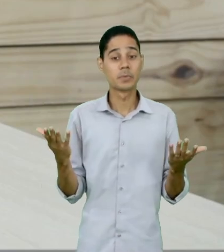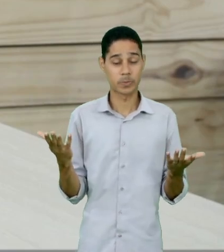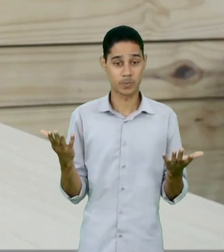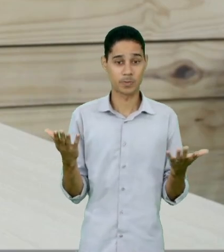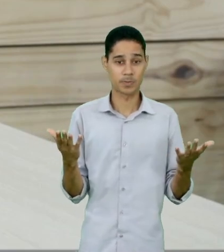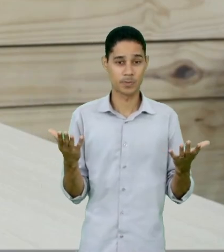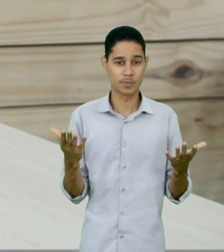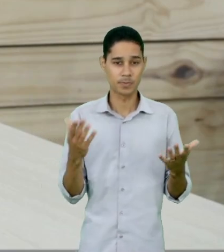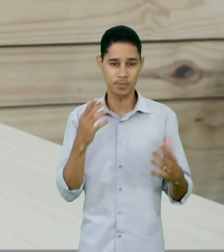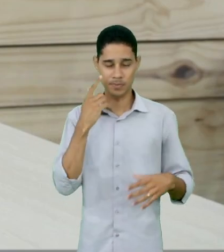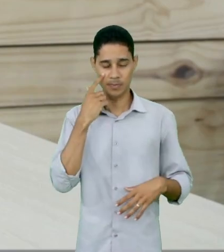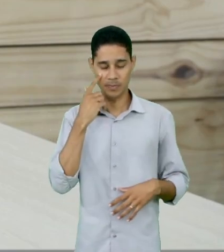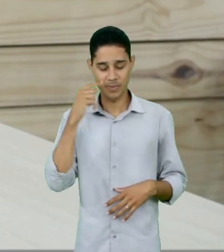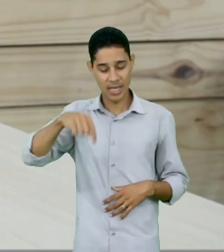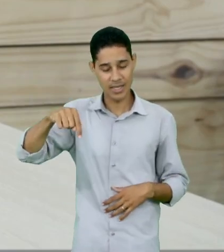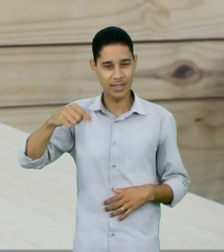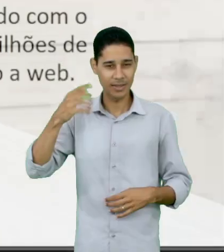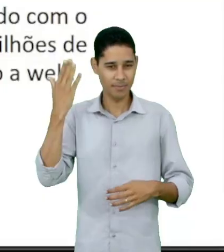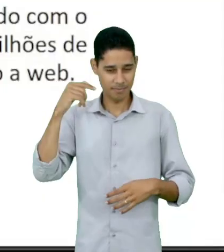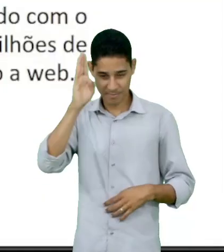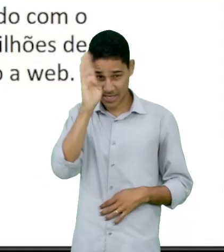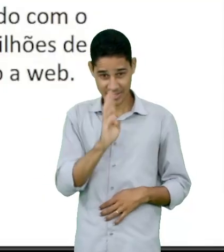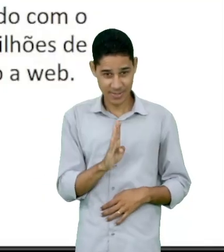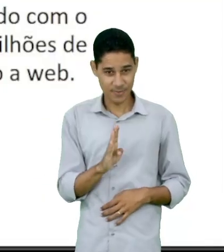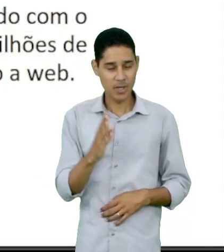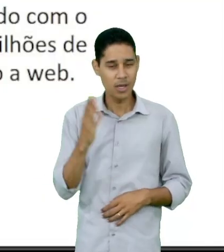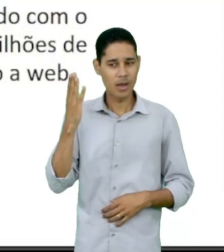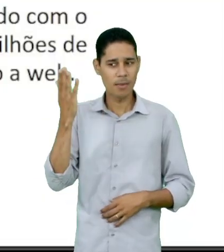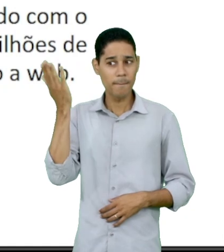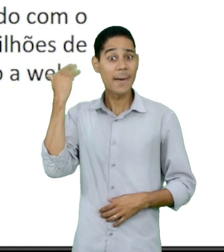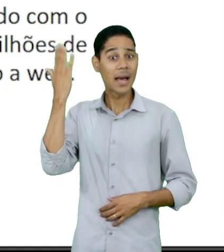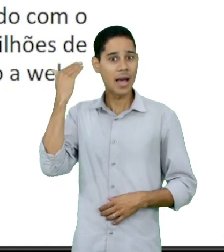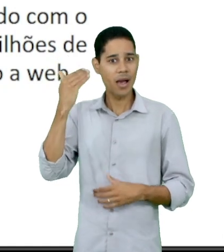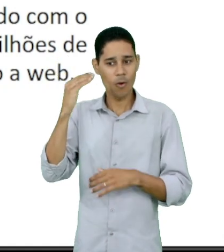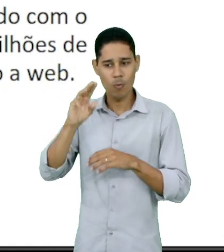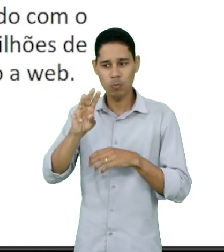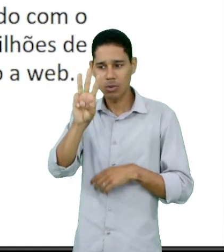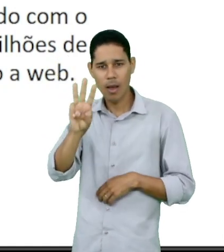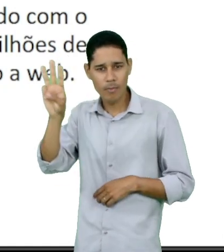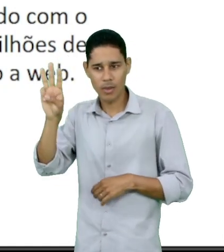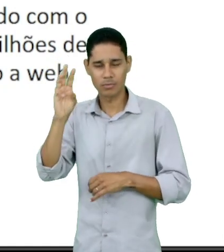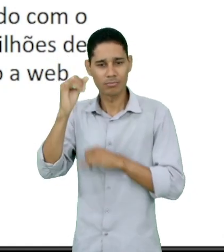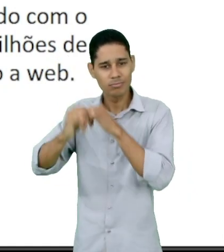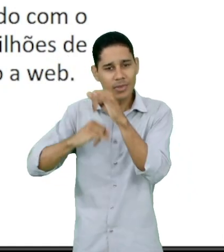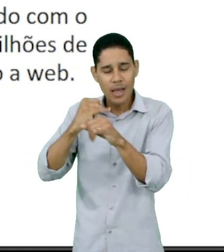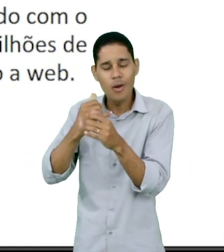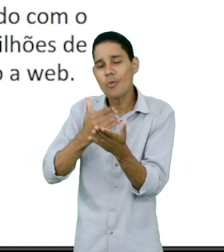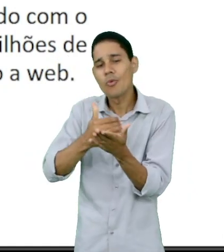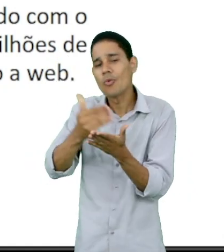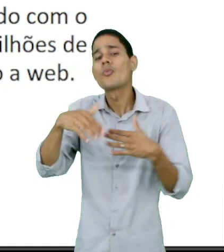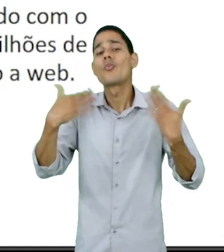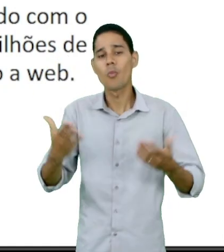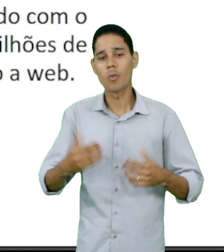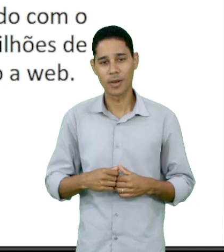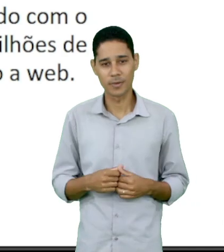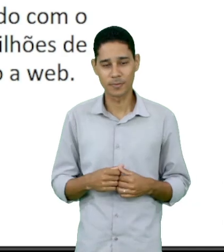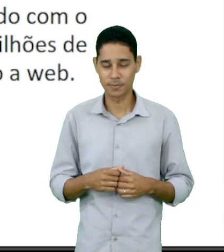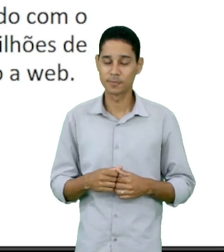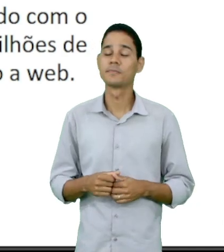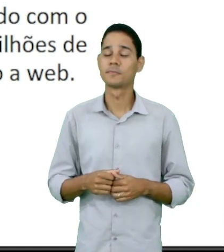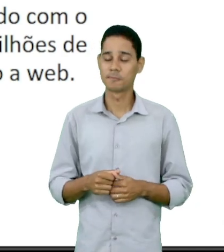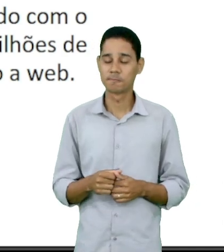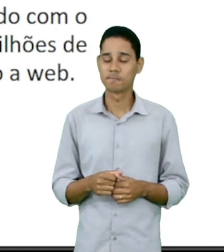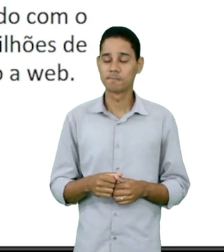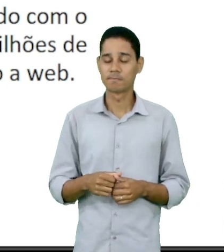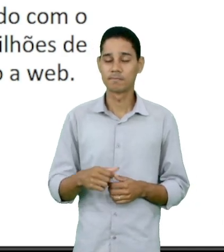aqui para o Brasil, quando é que a web de fato começou aqui no nosso querido Brasil, né? Eu